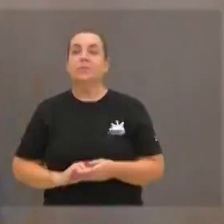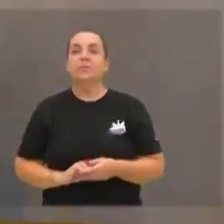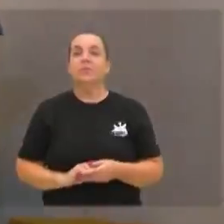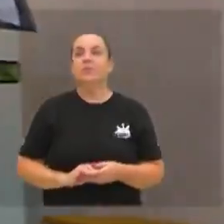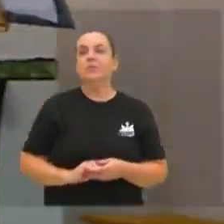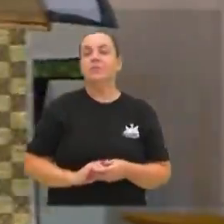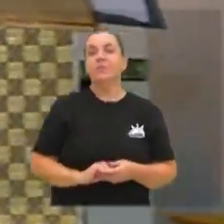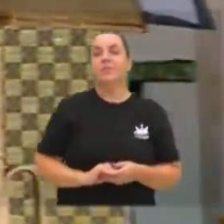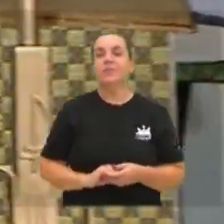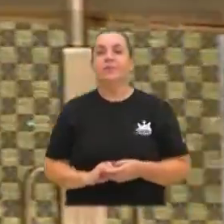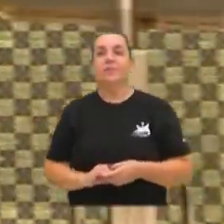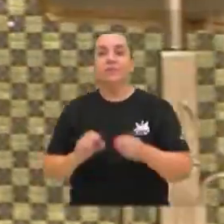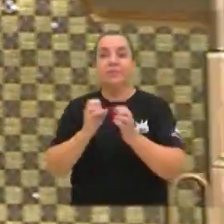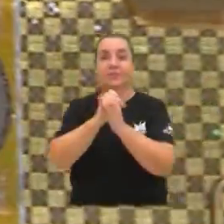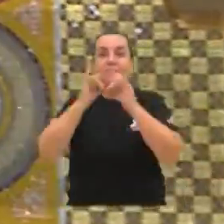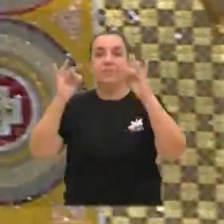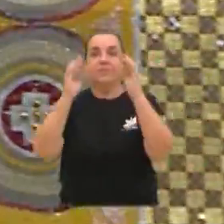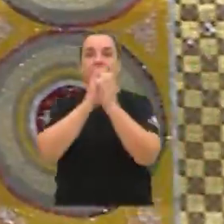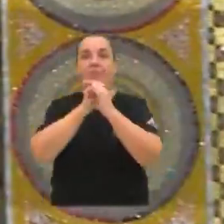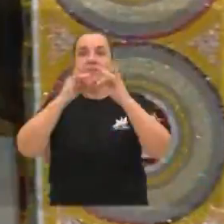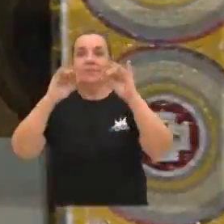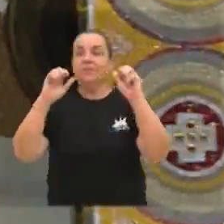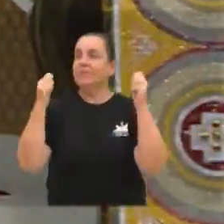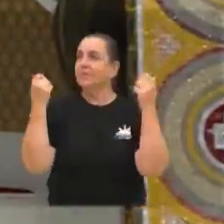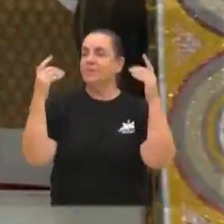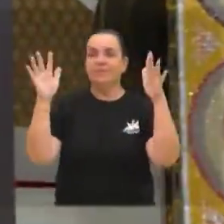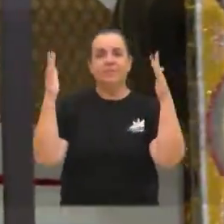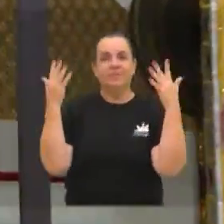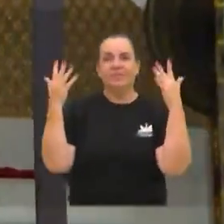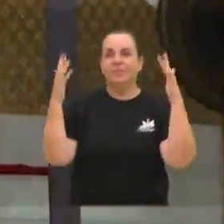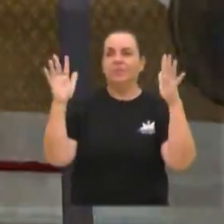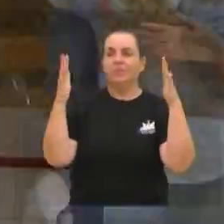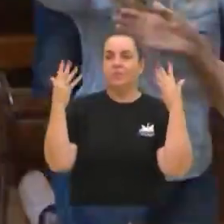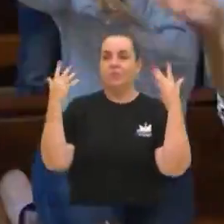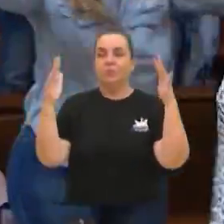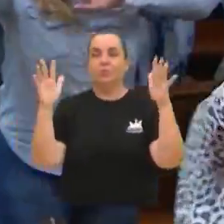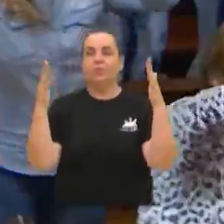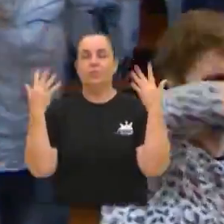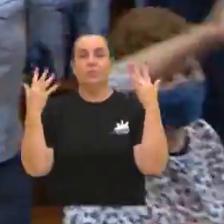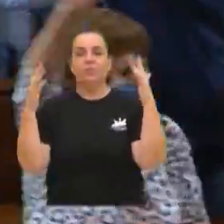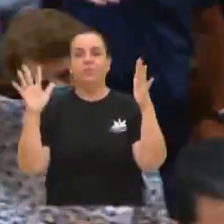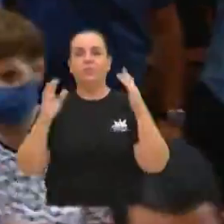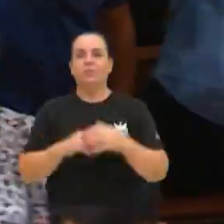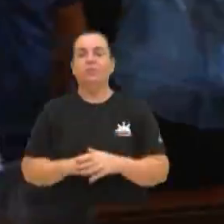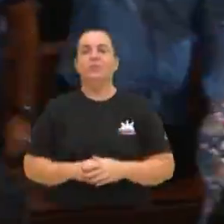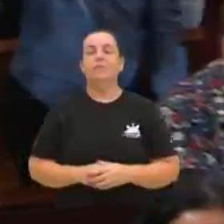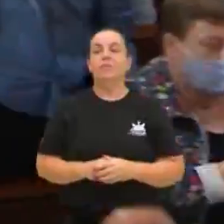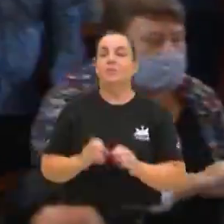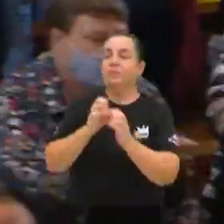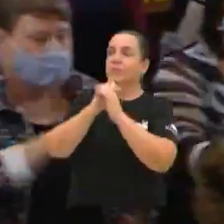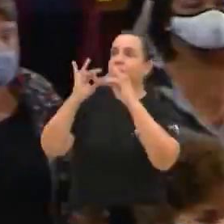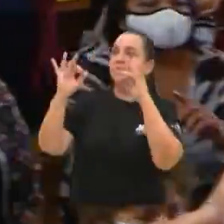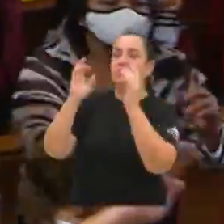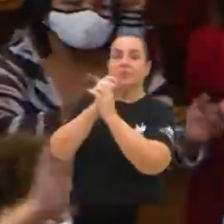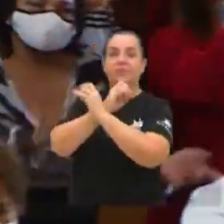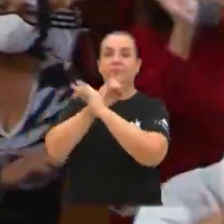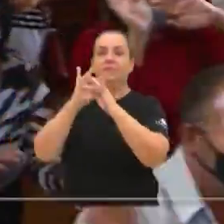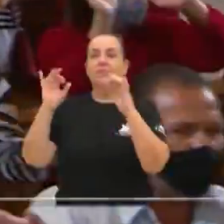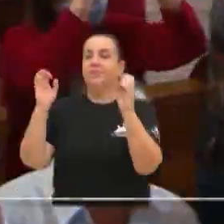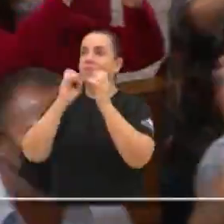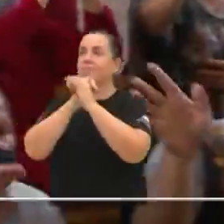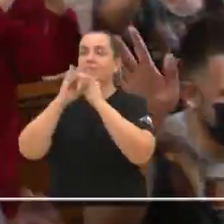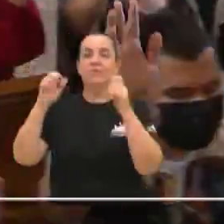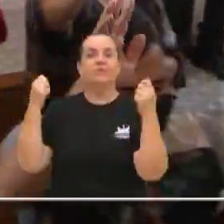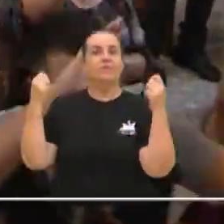perdoai. Glória, glória, glória, aleluia, aleluia. Glória,